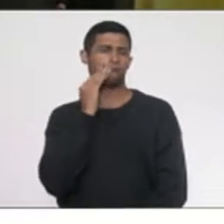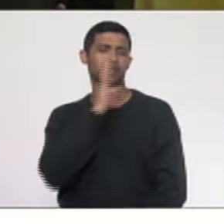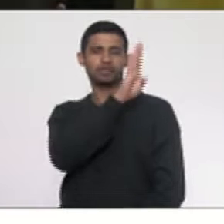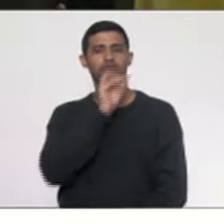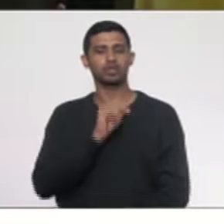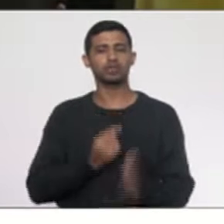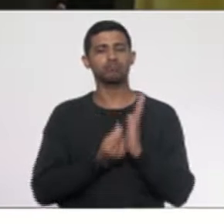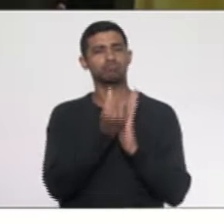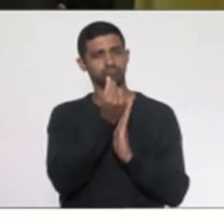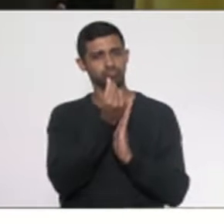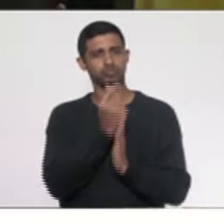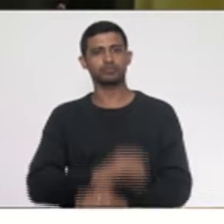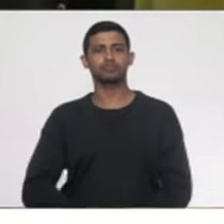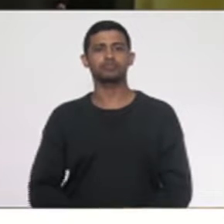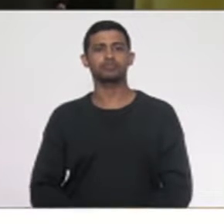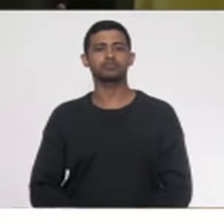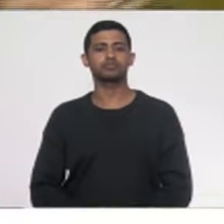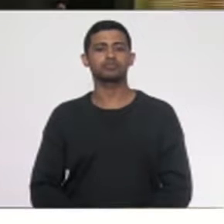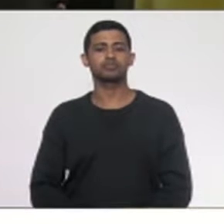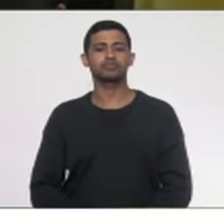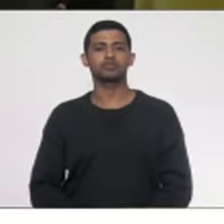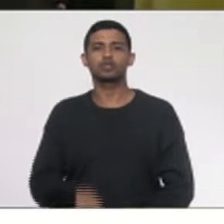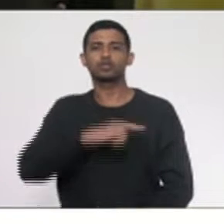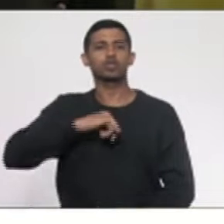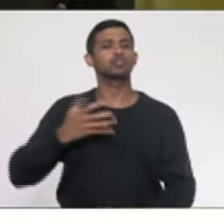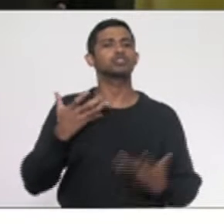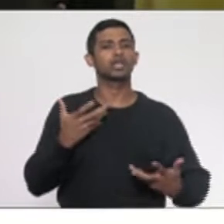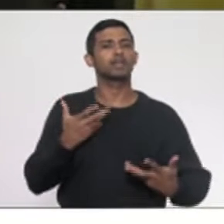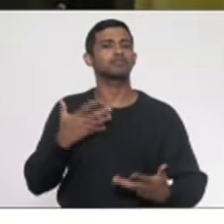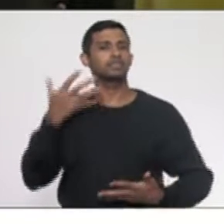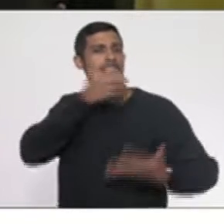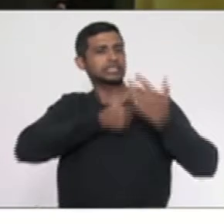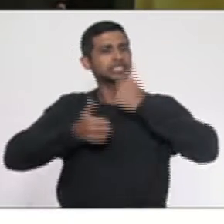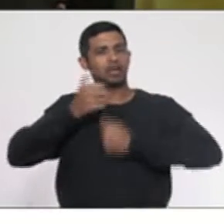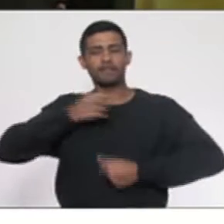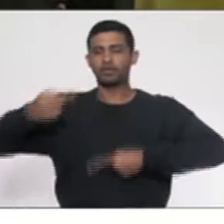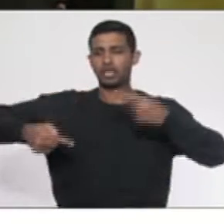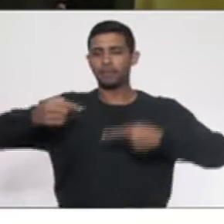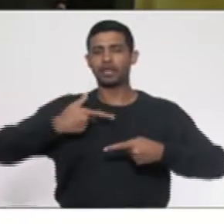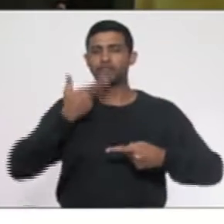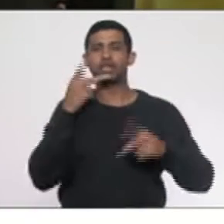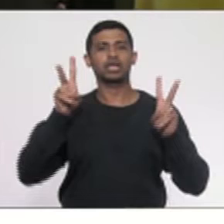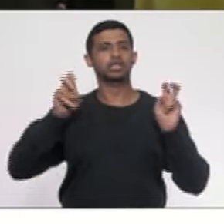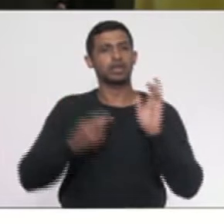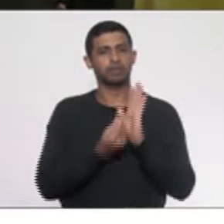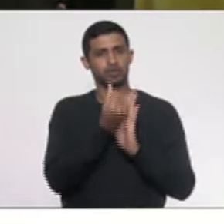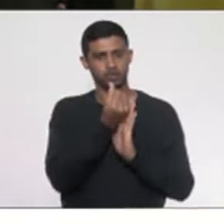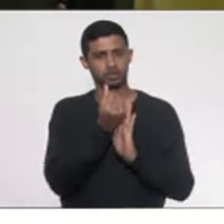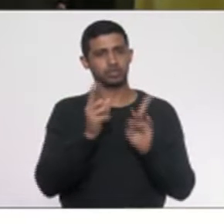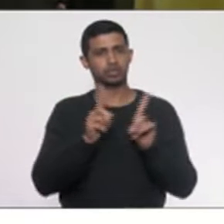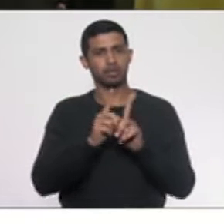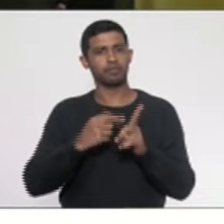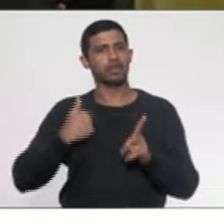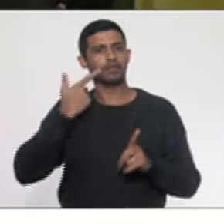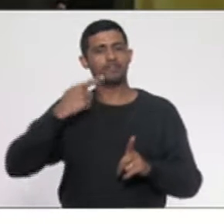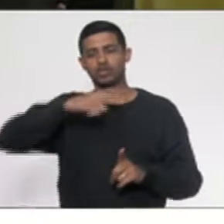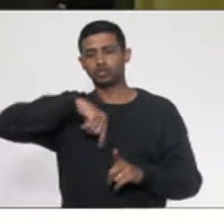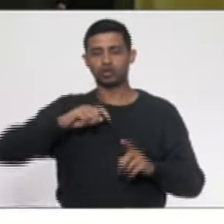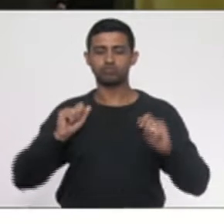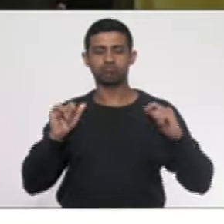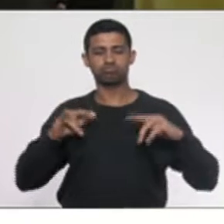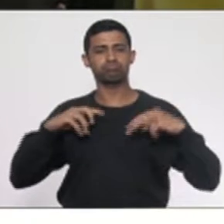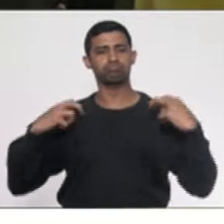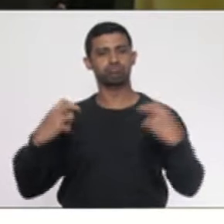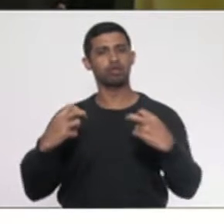financeiras orçamentárias. De igual modo, buscamos restaurar o protagonismo dos debates sobre orçamento, inovando na forma de condução dos debates e